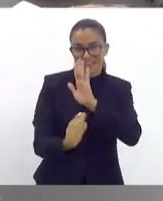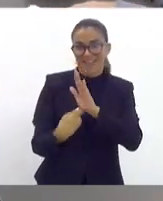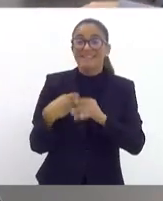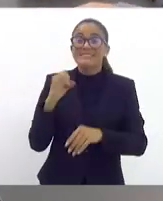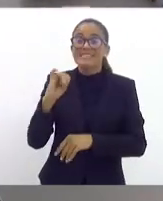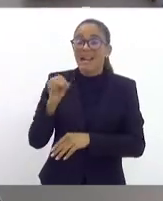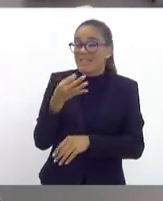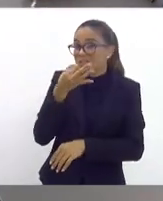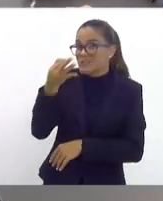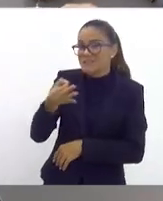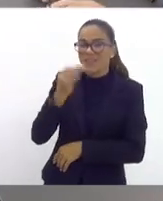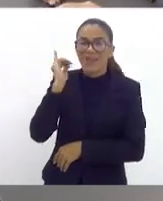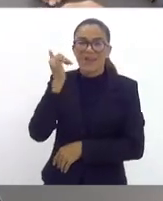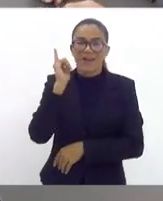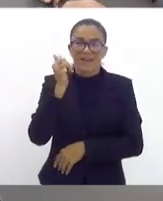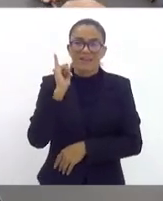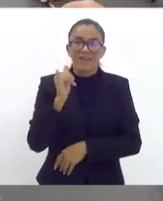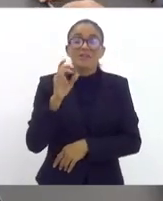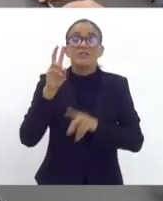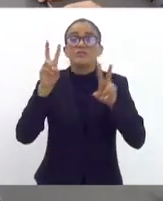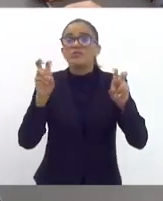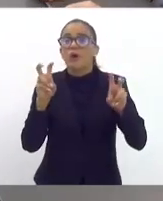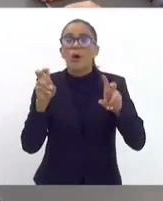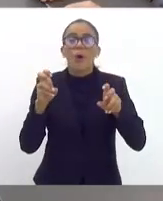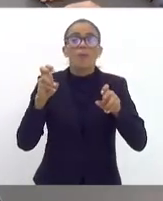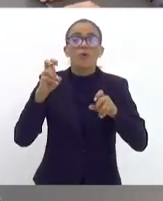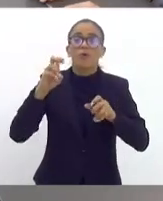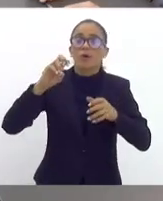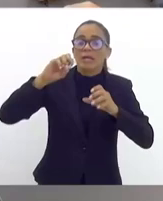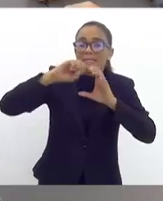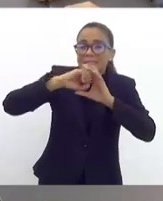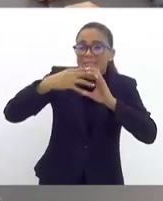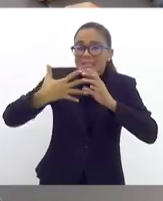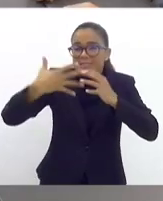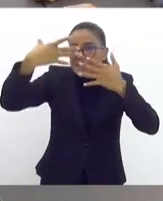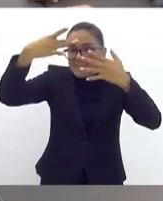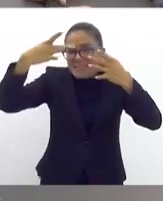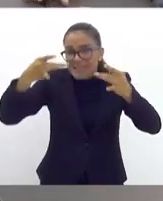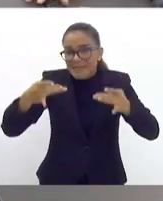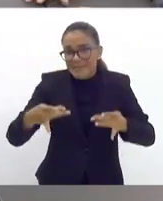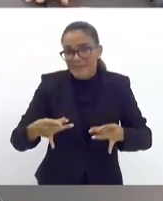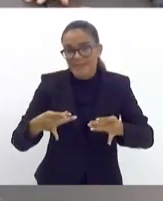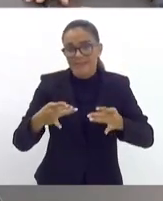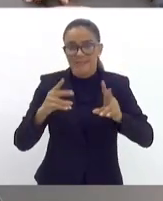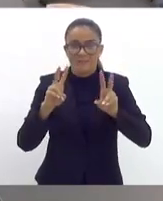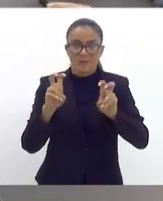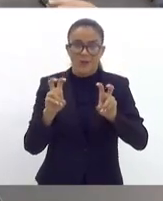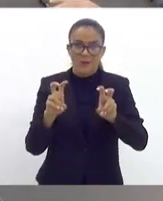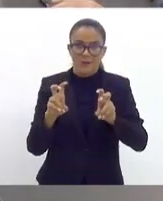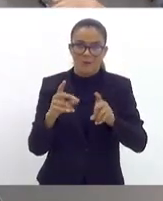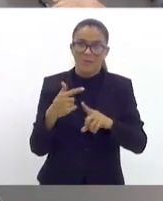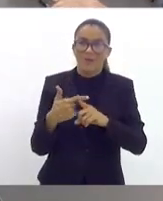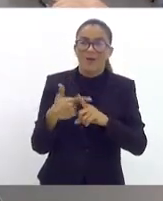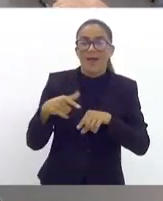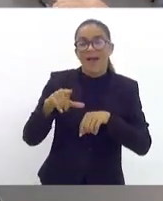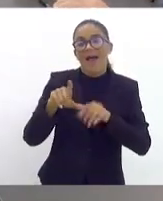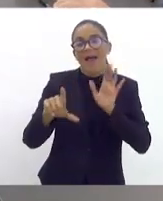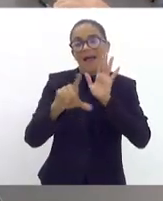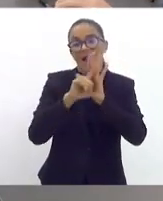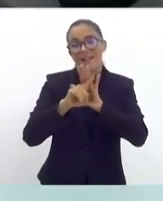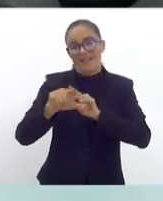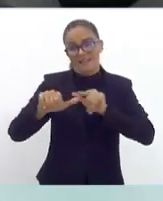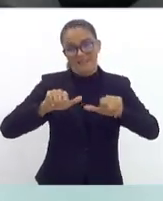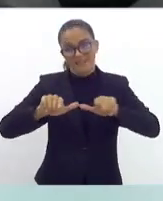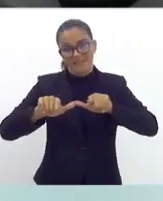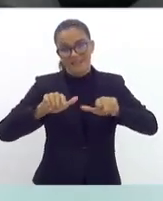uma modificação no projeto no sentido de definir o escopo e sanar essa inconstitucionalidade mais flagrante que é le educação trabalhista